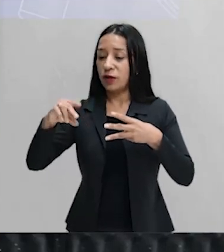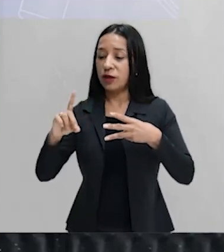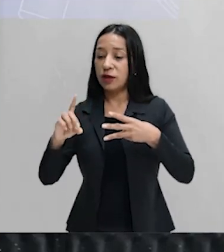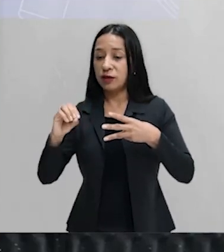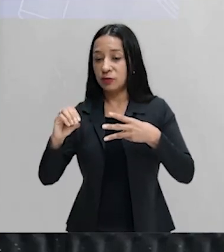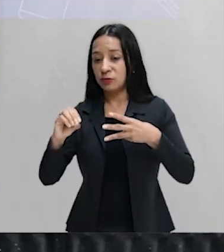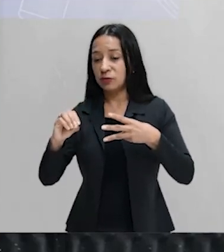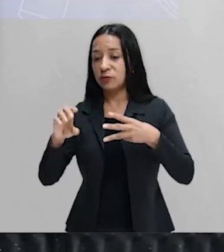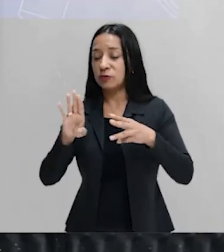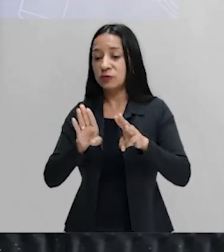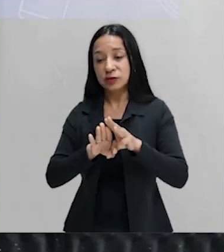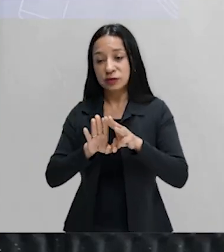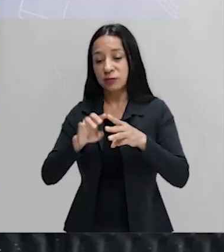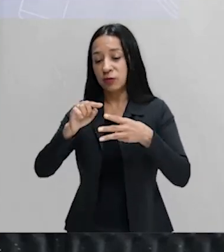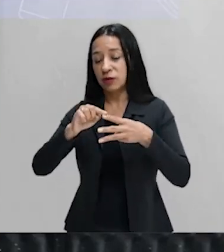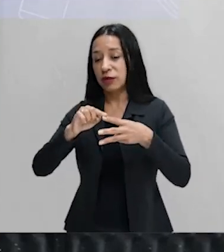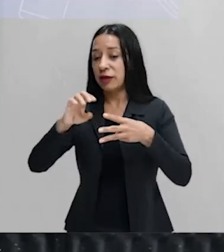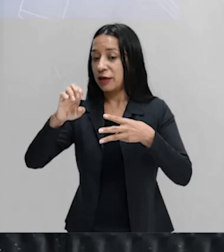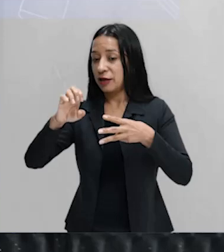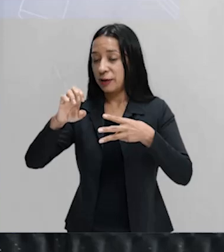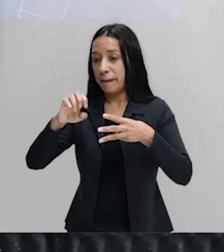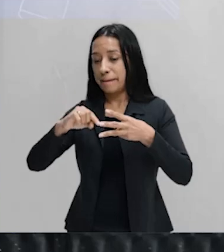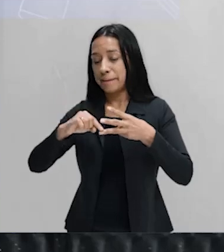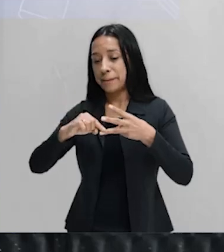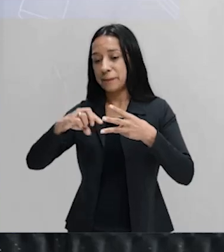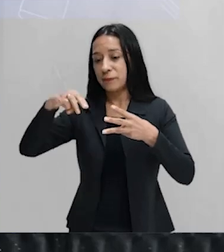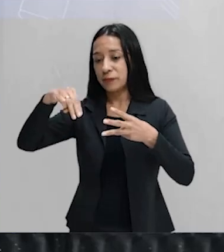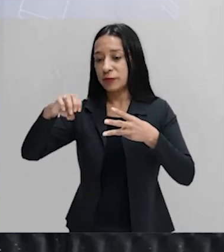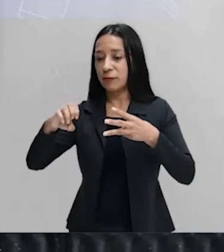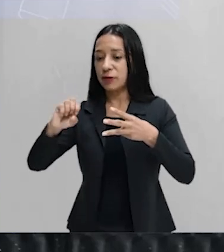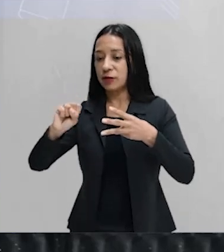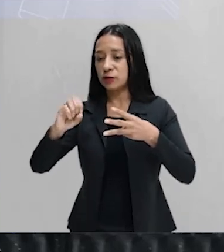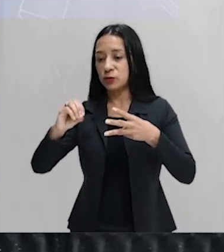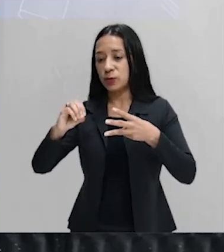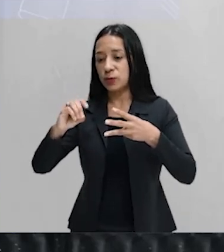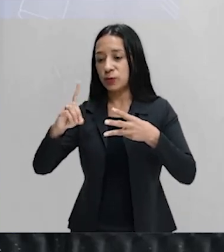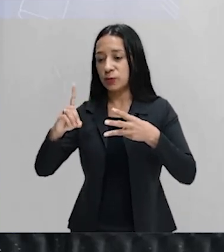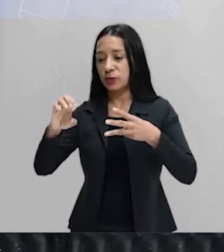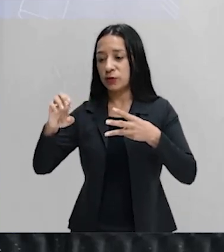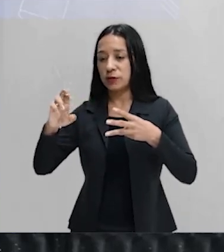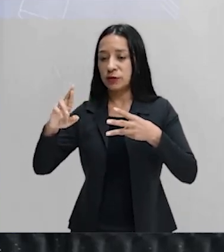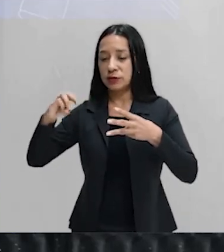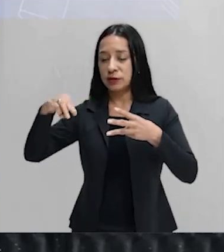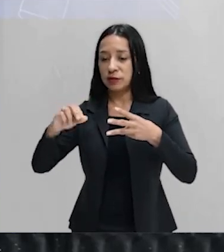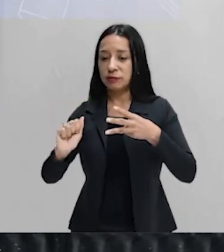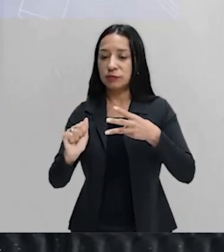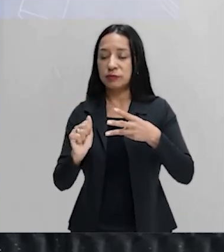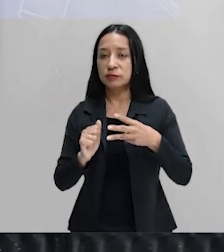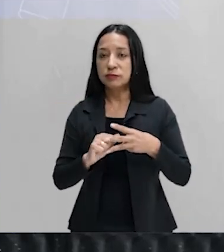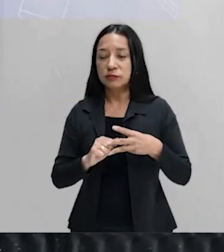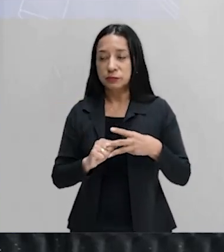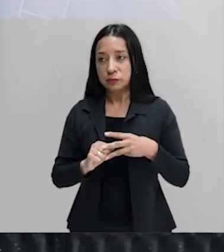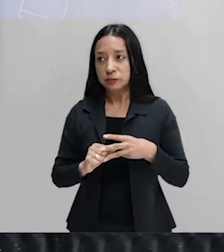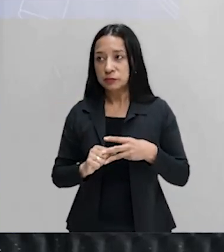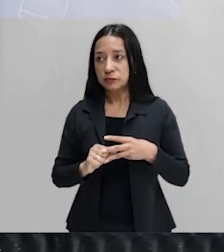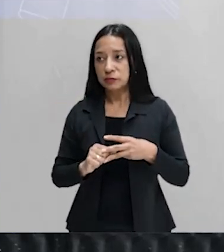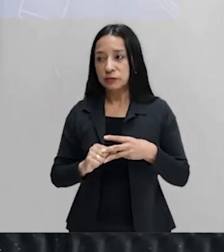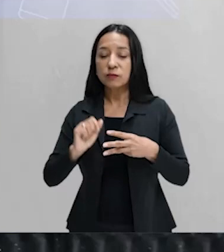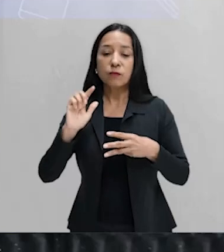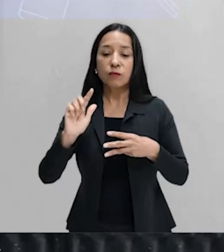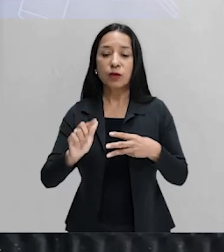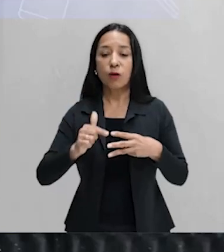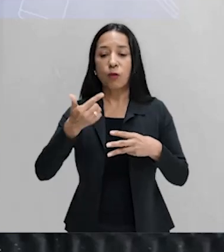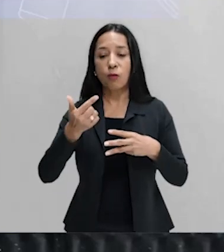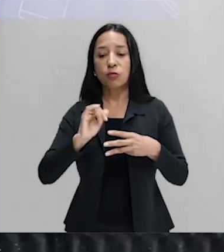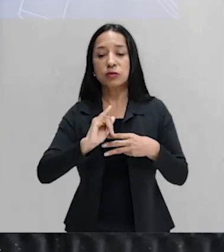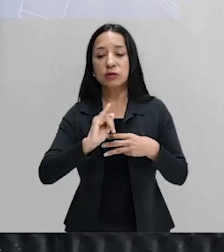e um outro folheto chamado de mesoderma. E aí o animal vai ser triblástico. Uma outra coisa